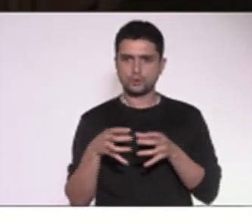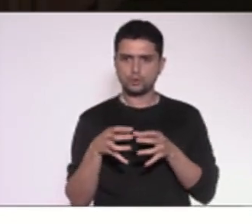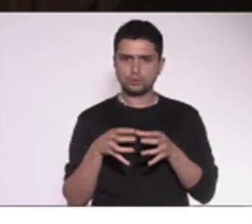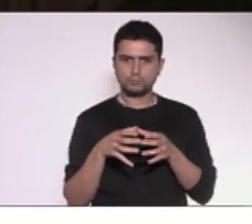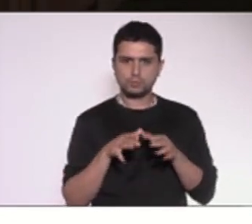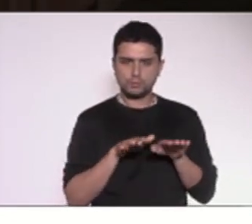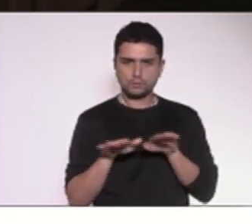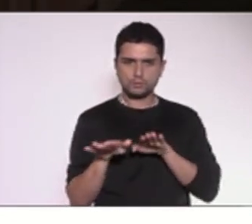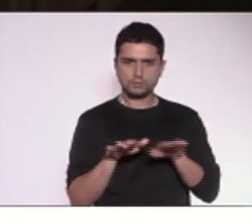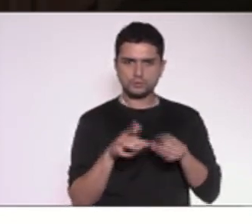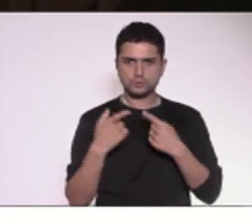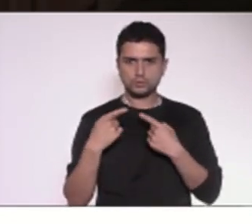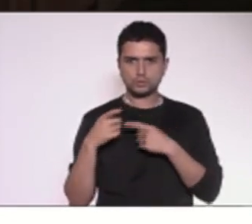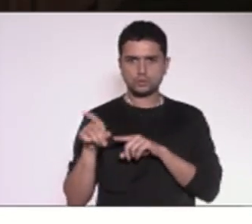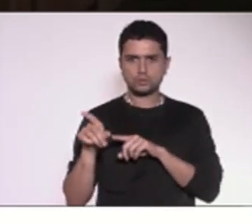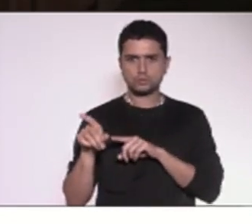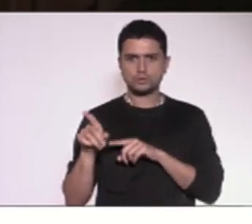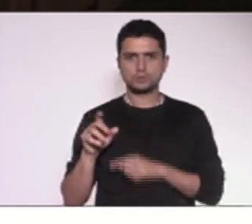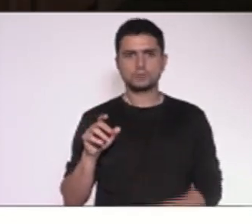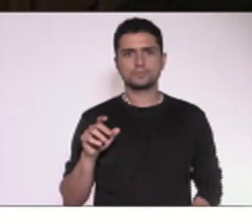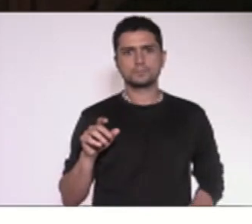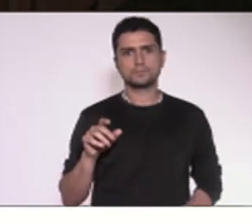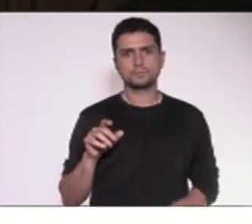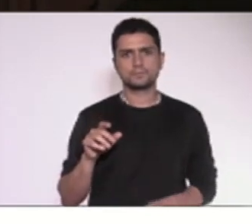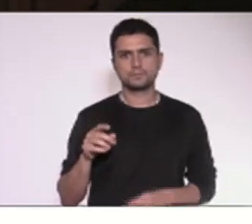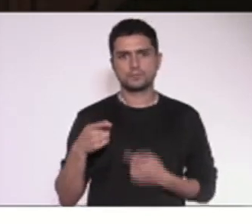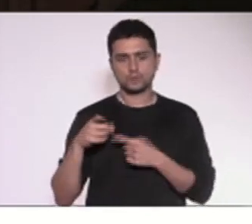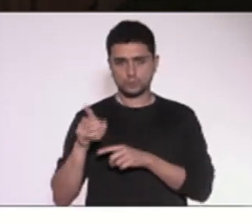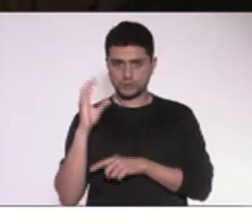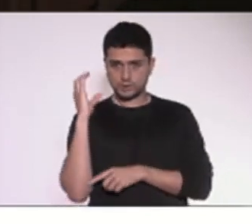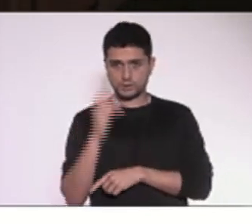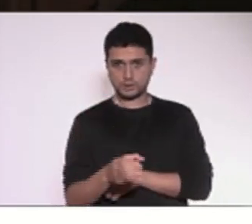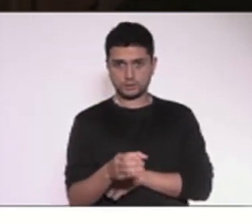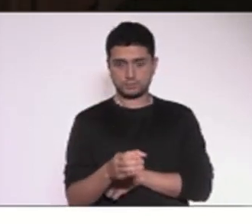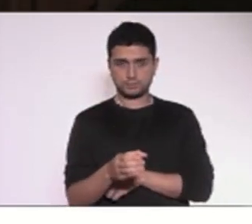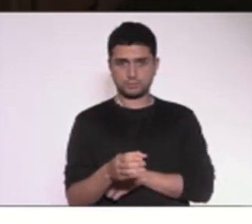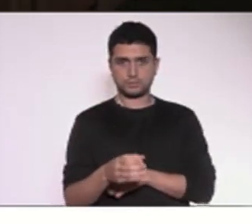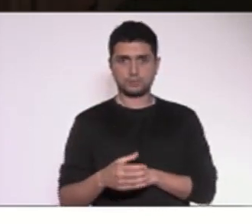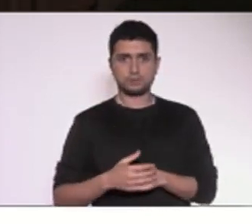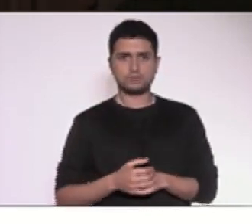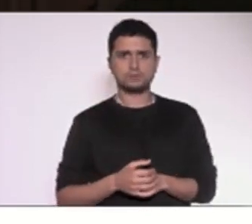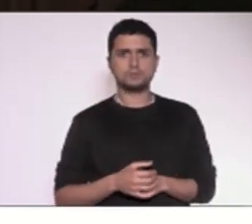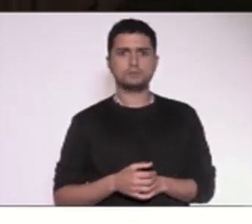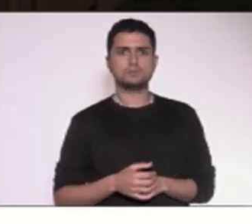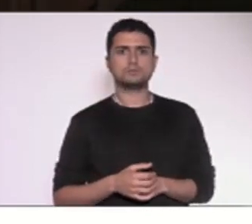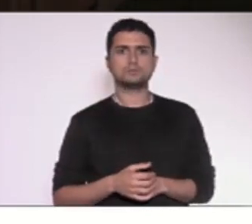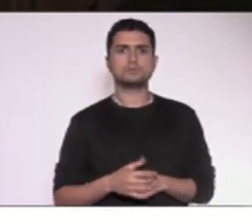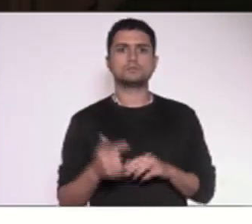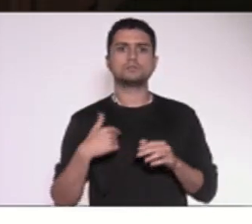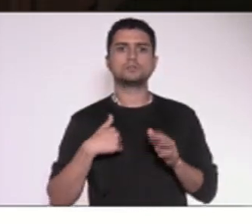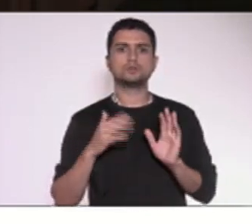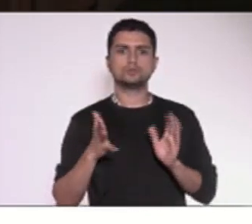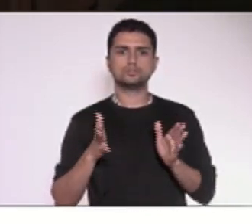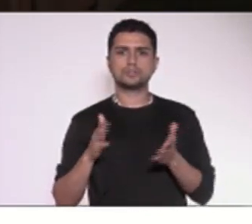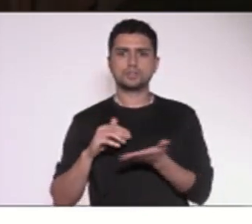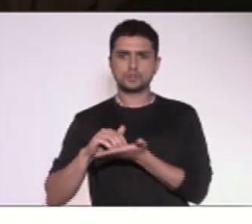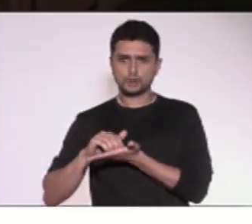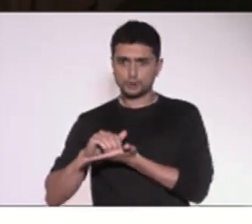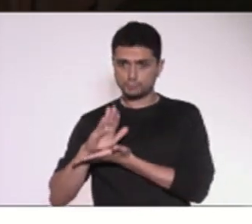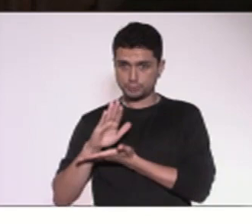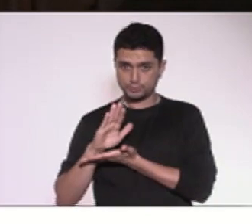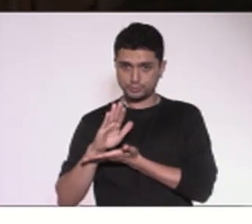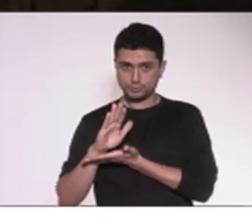qual eu, em determinado momento, fui expulso